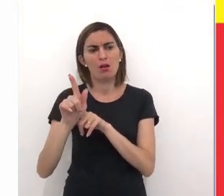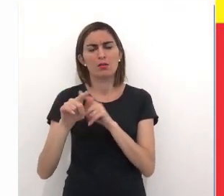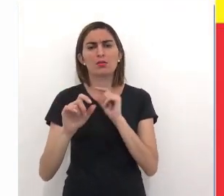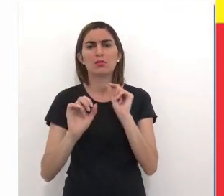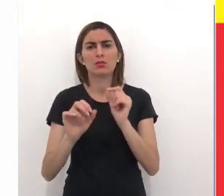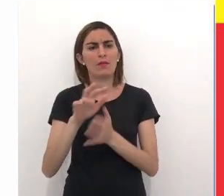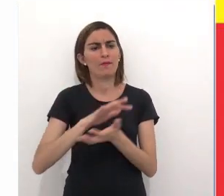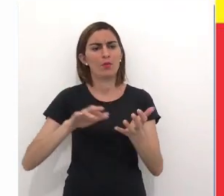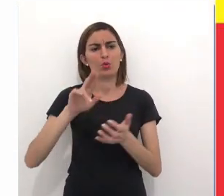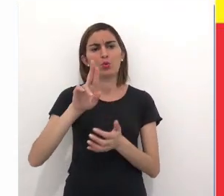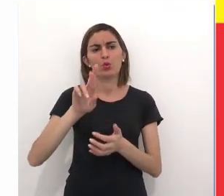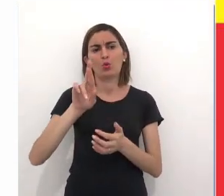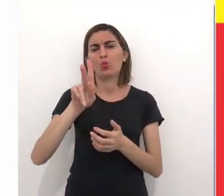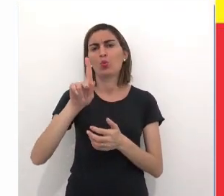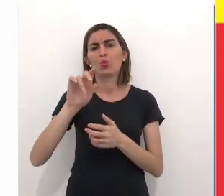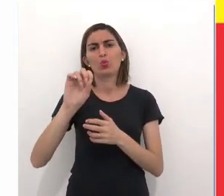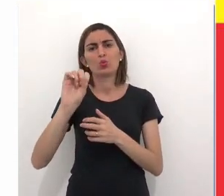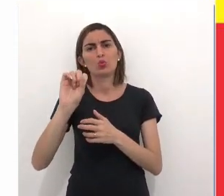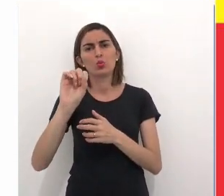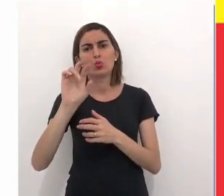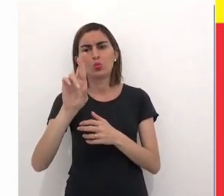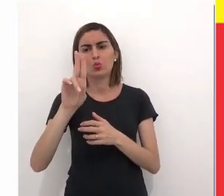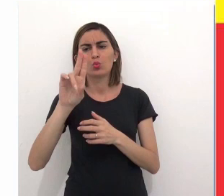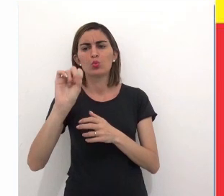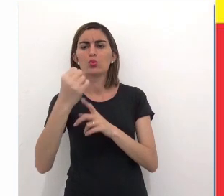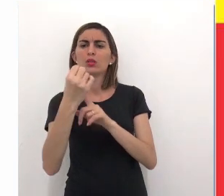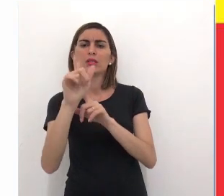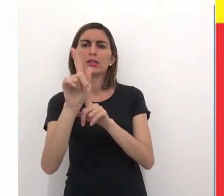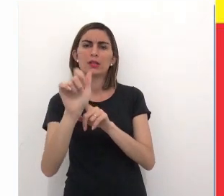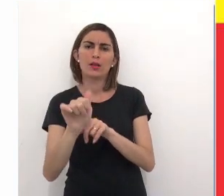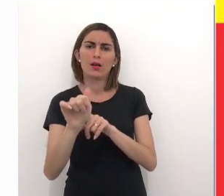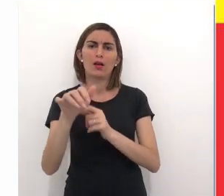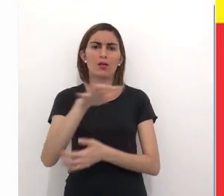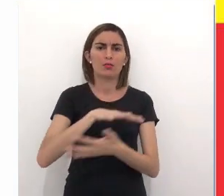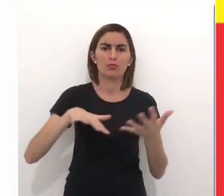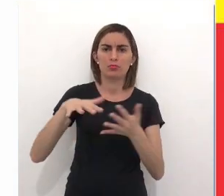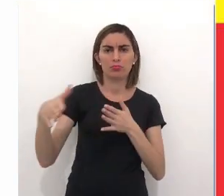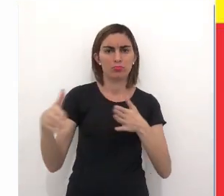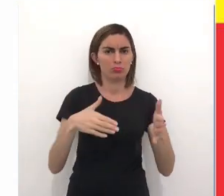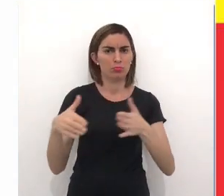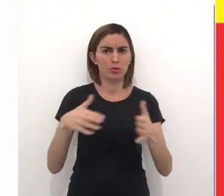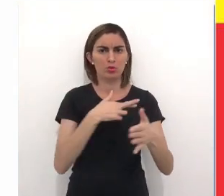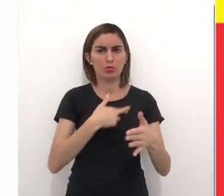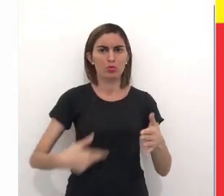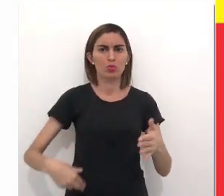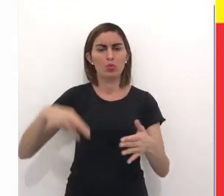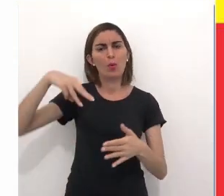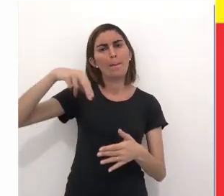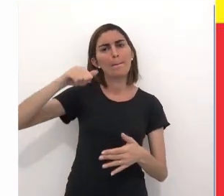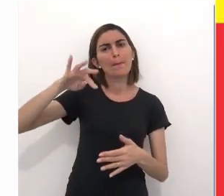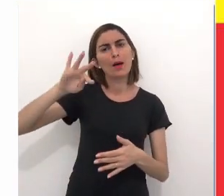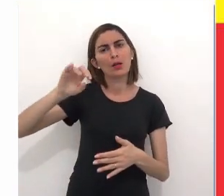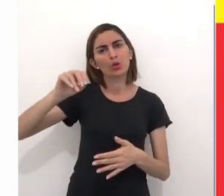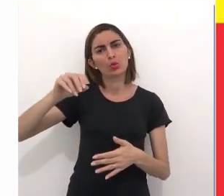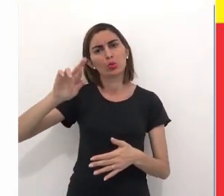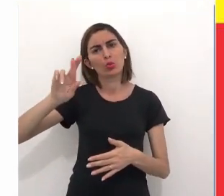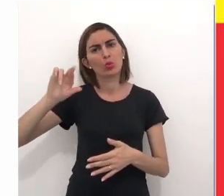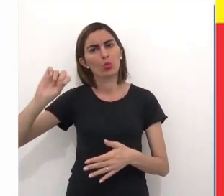Rugas? Rugas foi um movimento de revolta que ocorreu no período residencial brasileiro no Mato